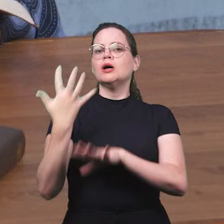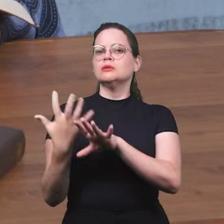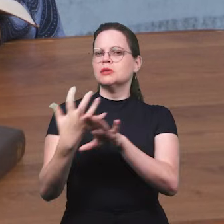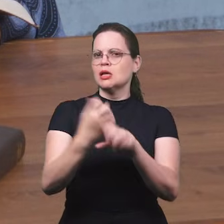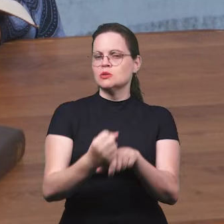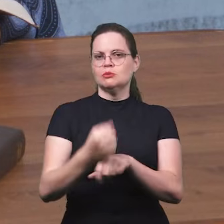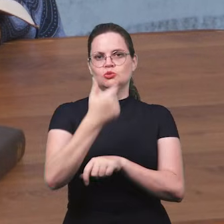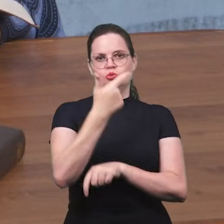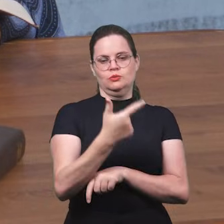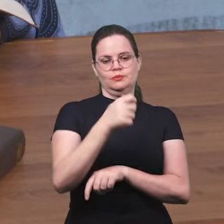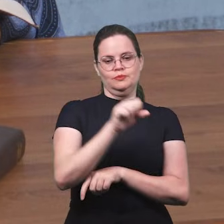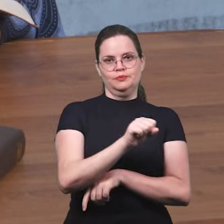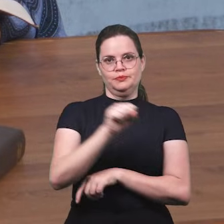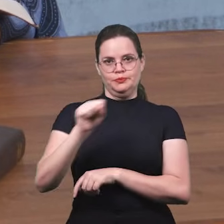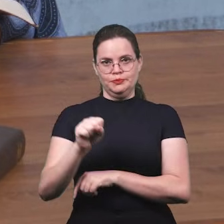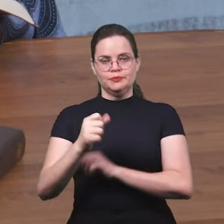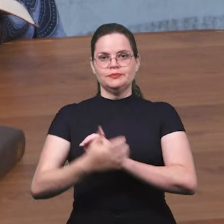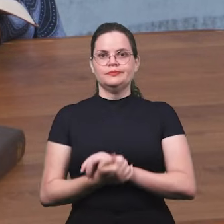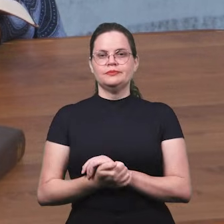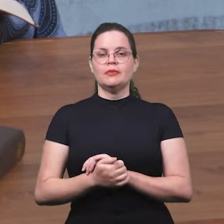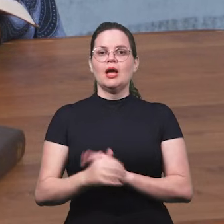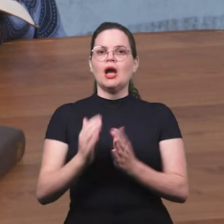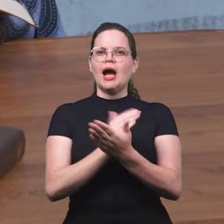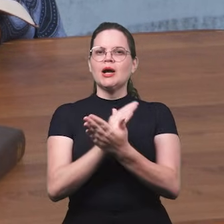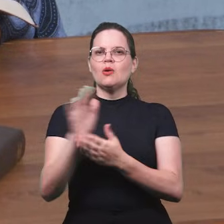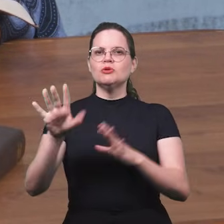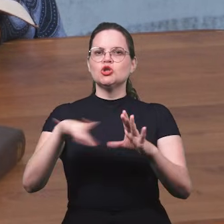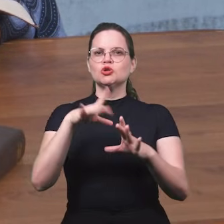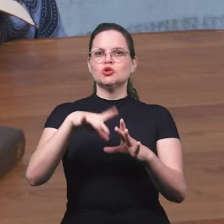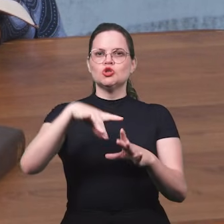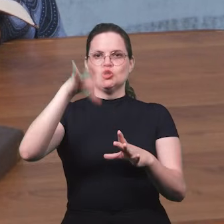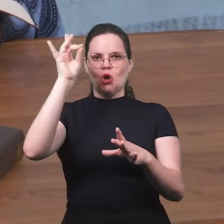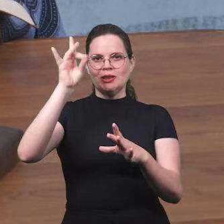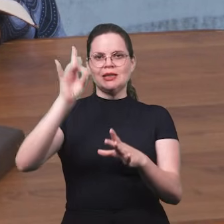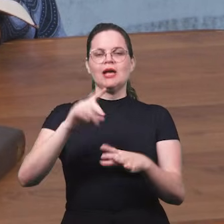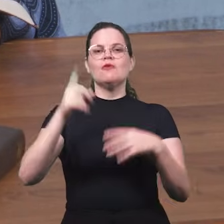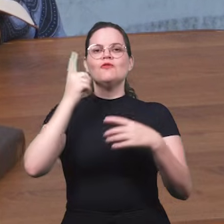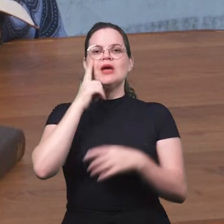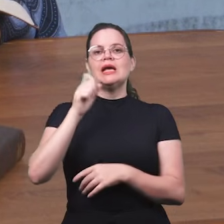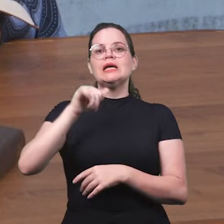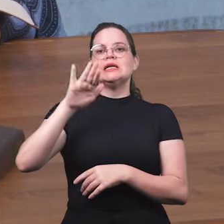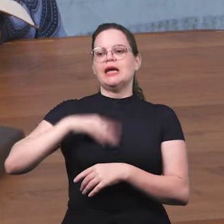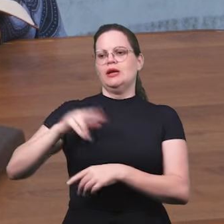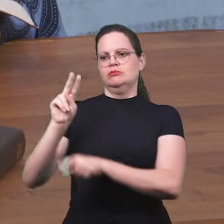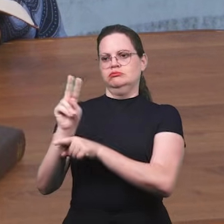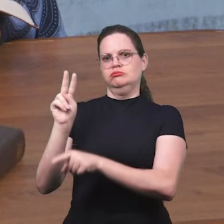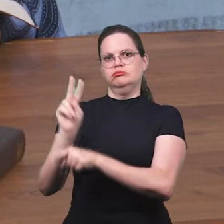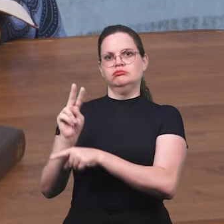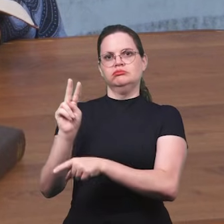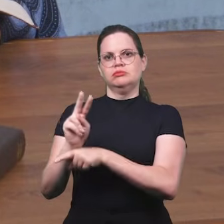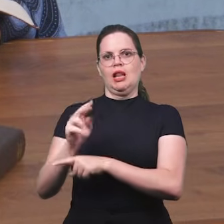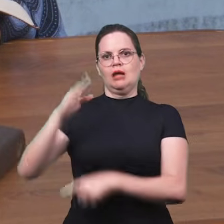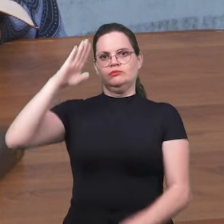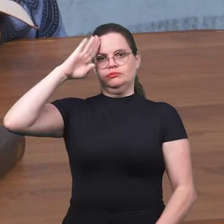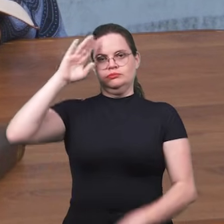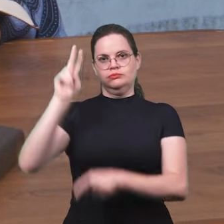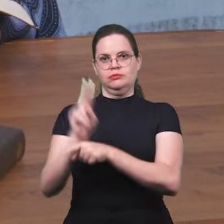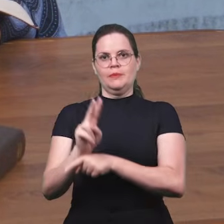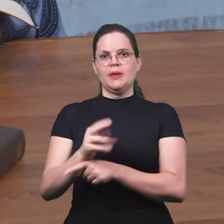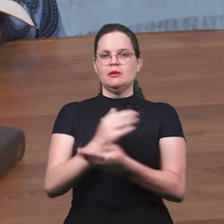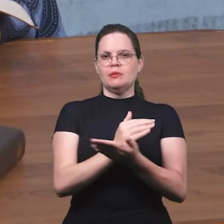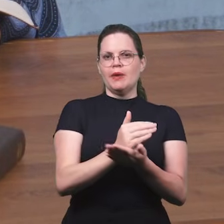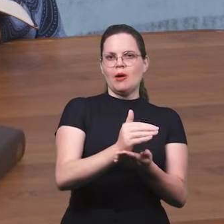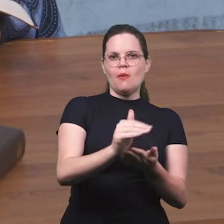288. E deitaram as sortes acerca da guarda igualmente. Assim, o pequeno como